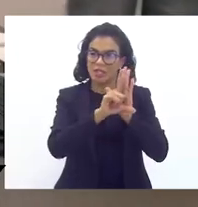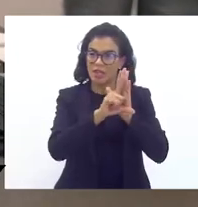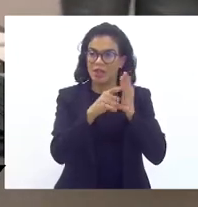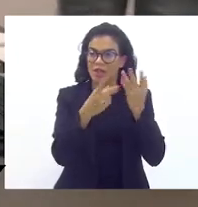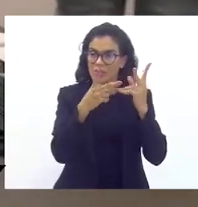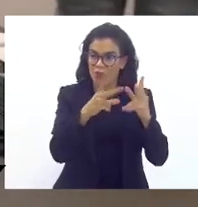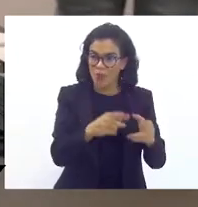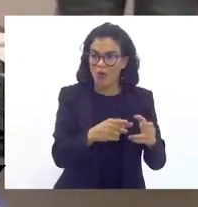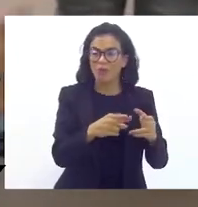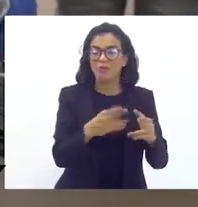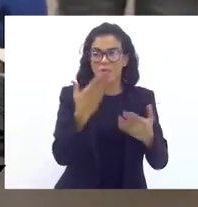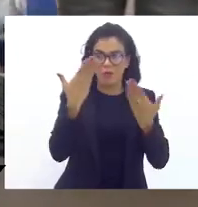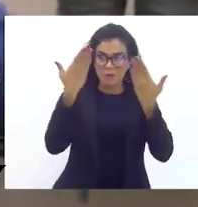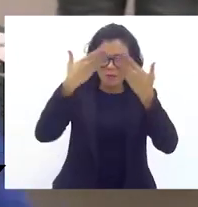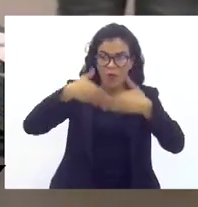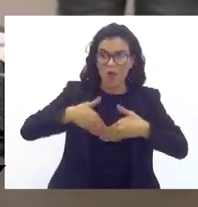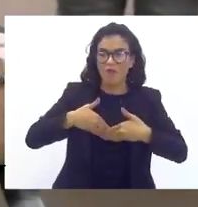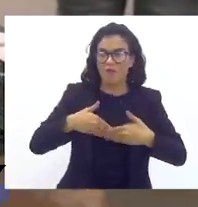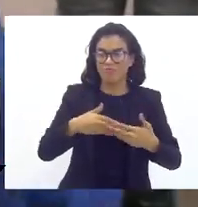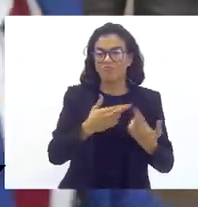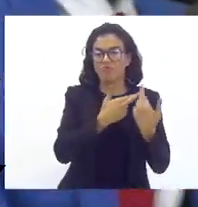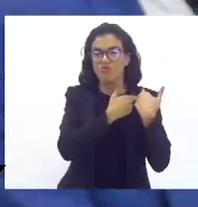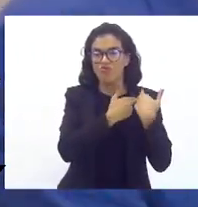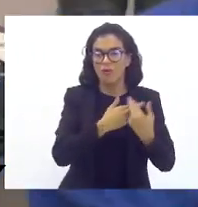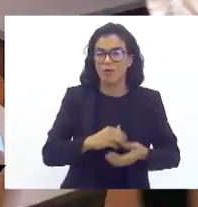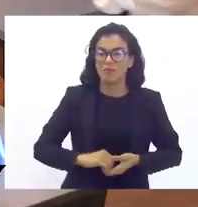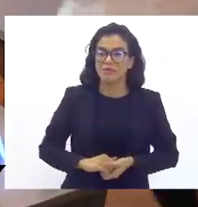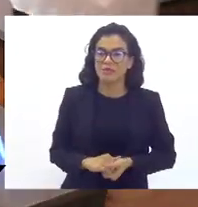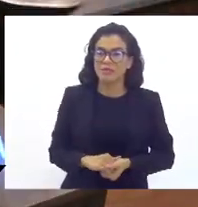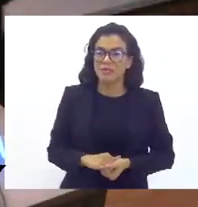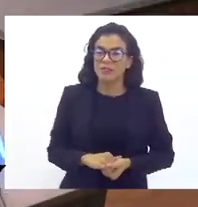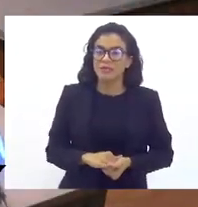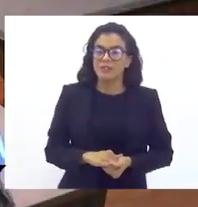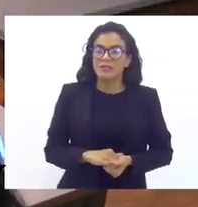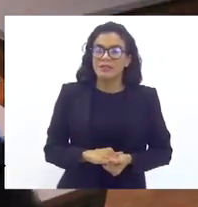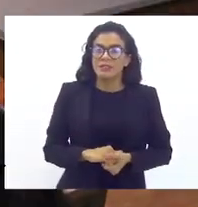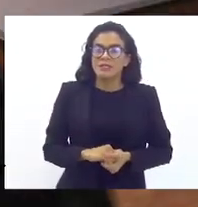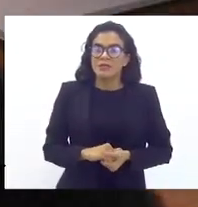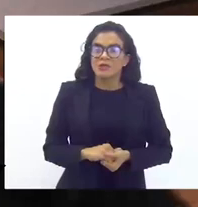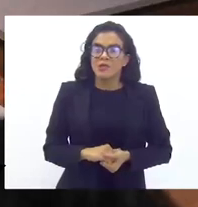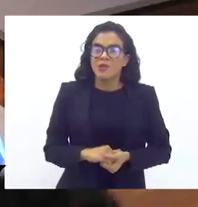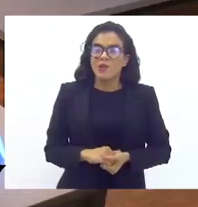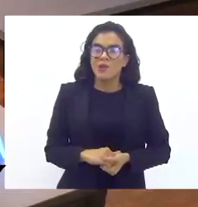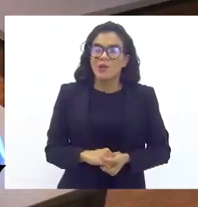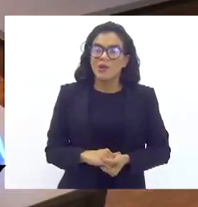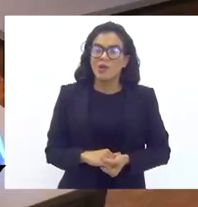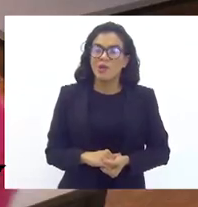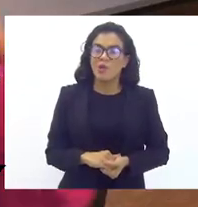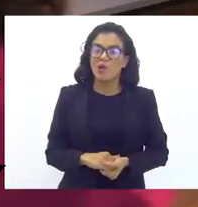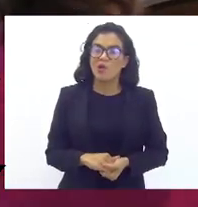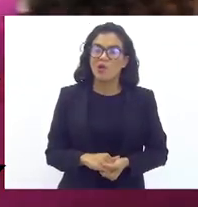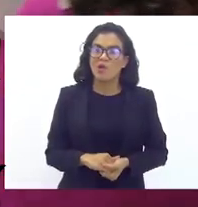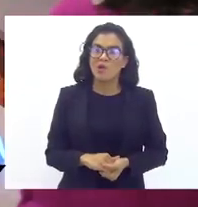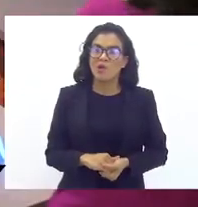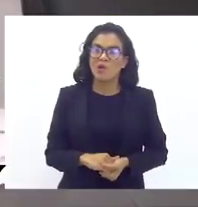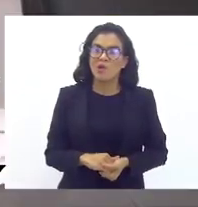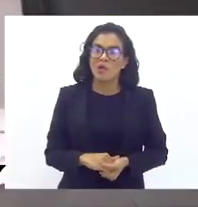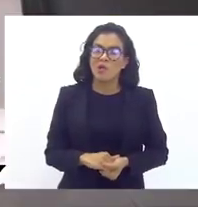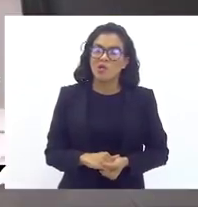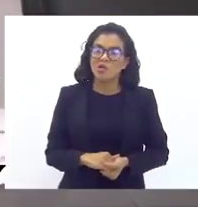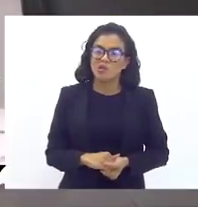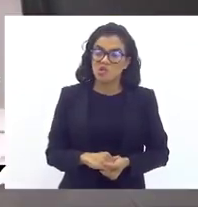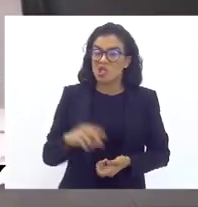é demonstre esse compromisso Obrigado você bacana a Jeff Amadeus